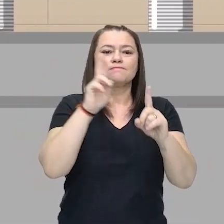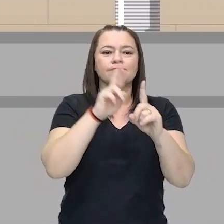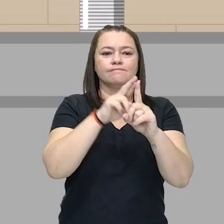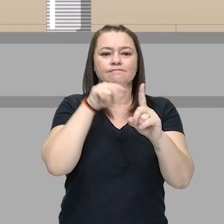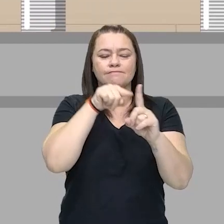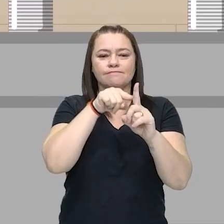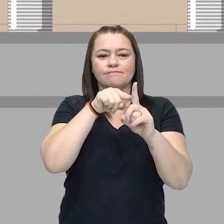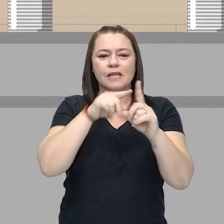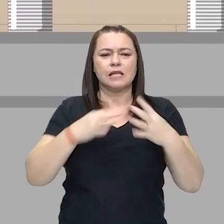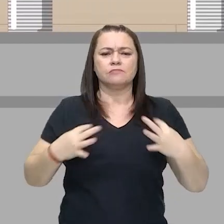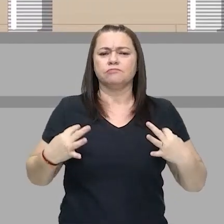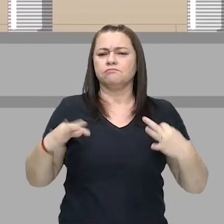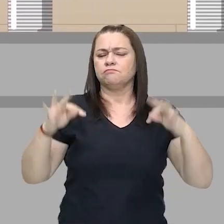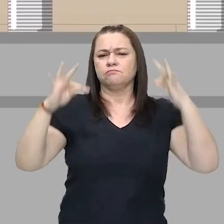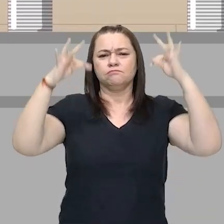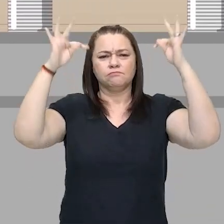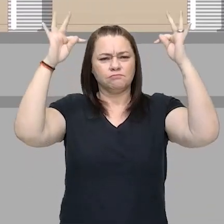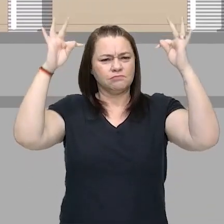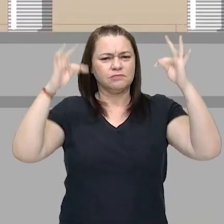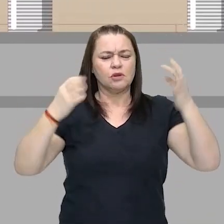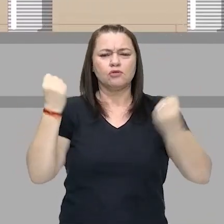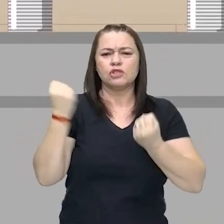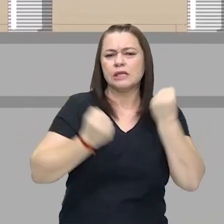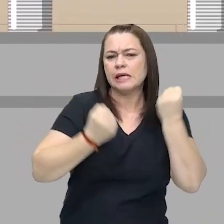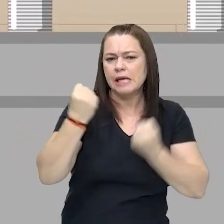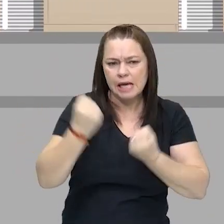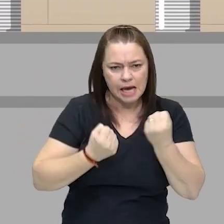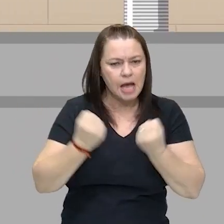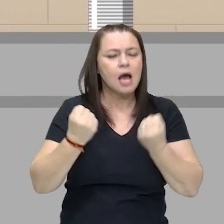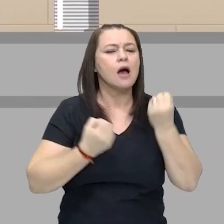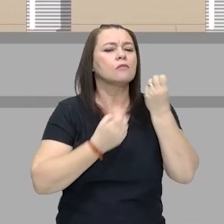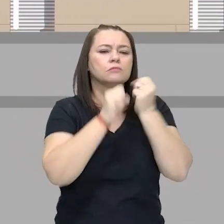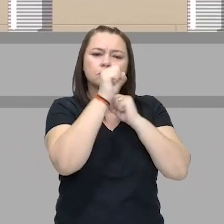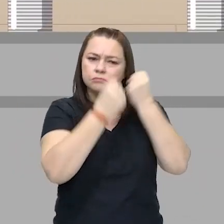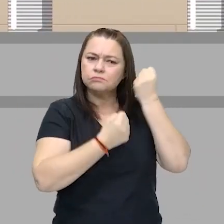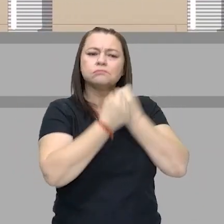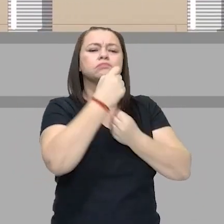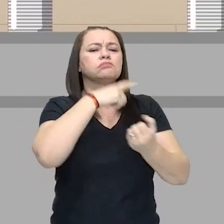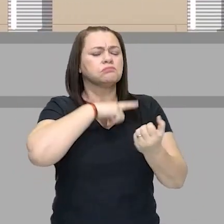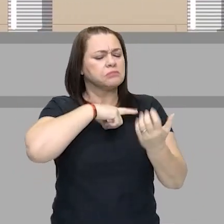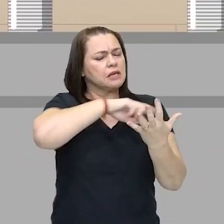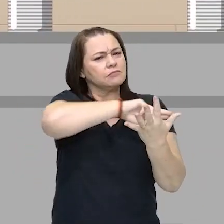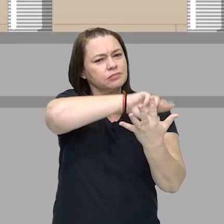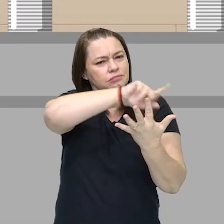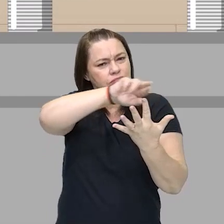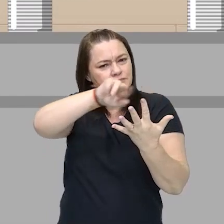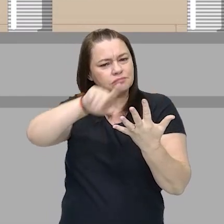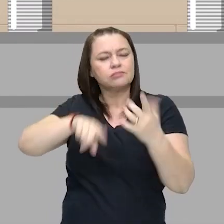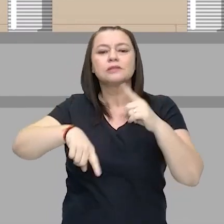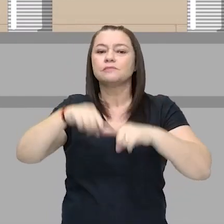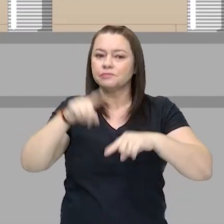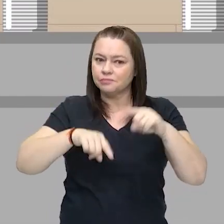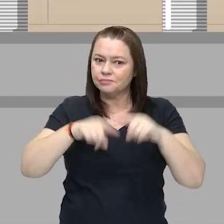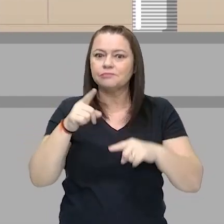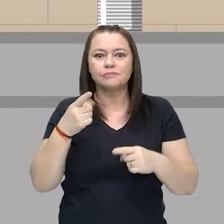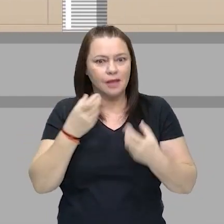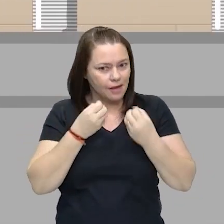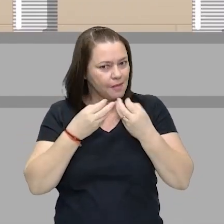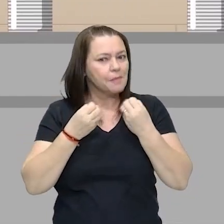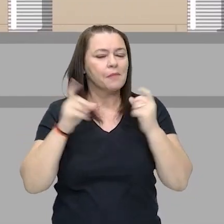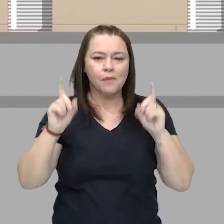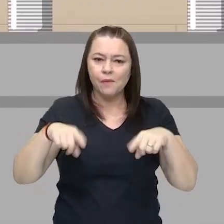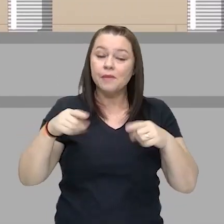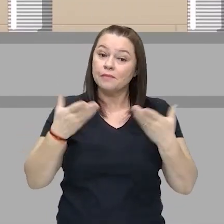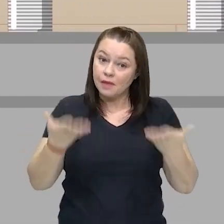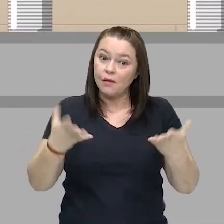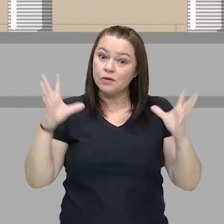referência de eletrônicos e informática, veículos de 2 rodas e vários produtos. Rapaz, o negócio é bom mesmo. Então isso resume